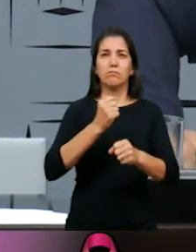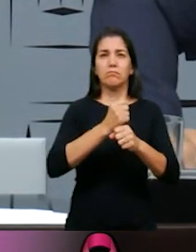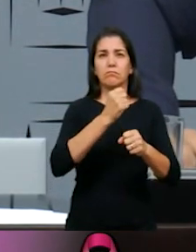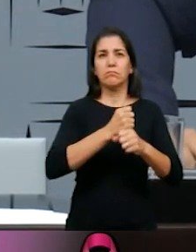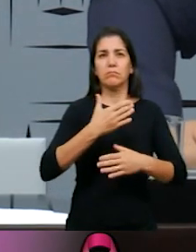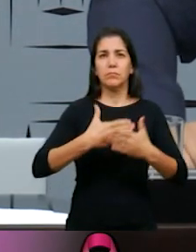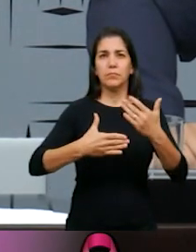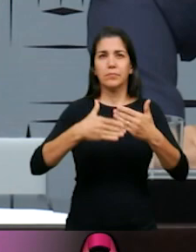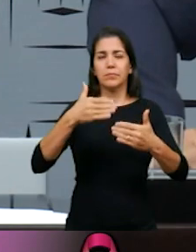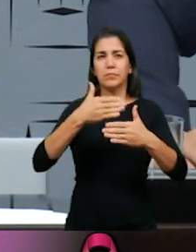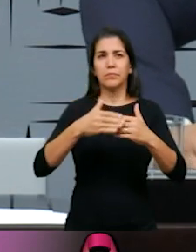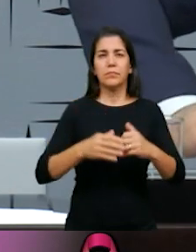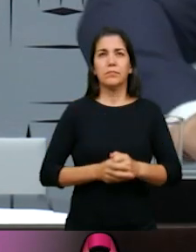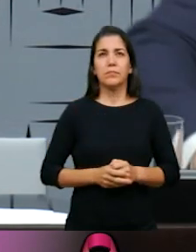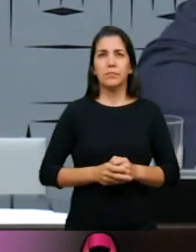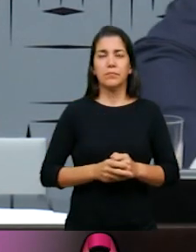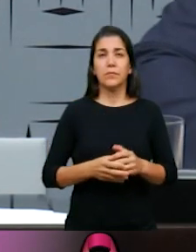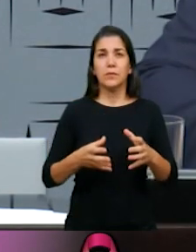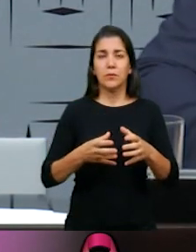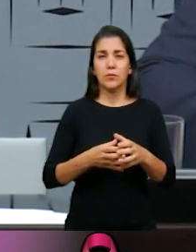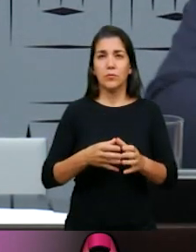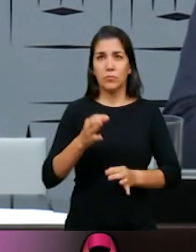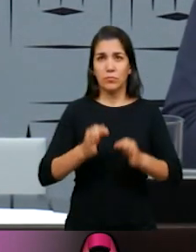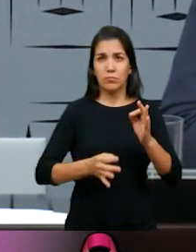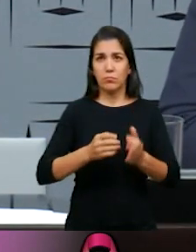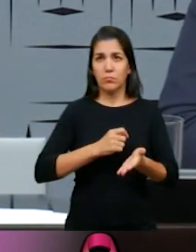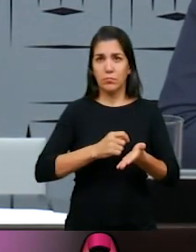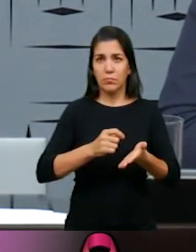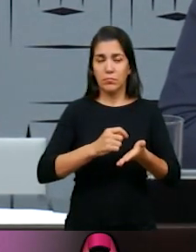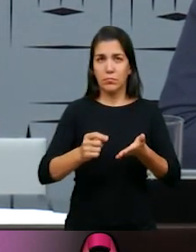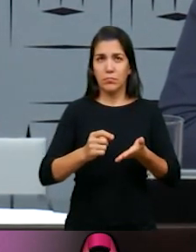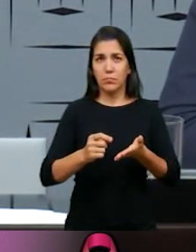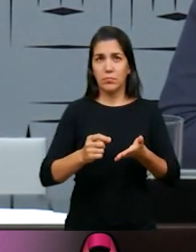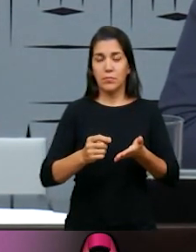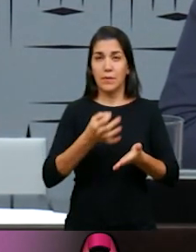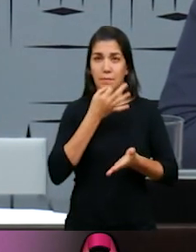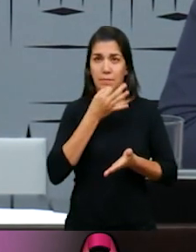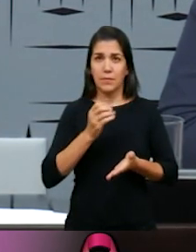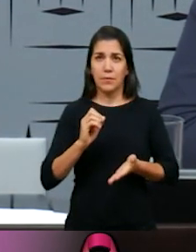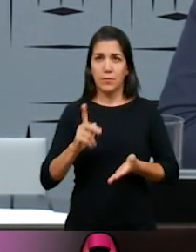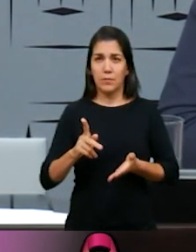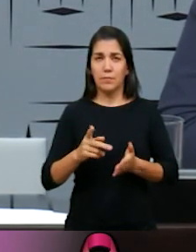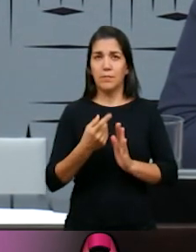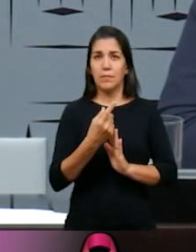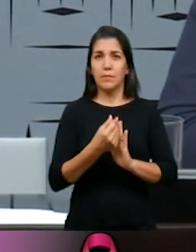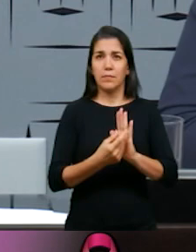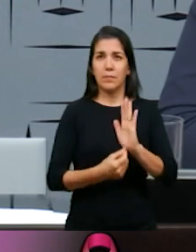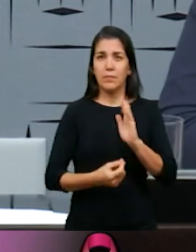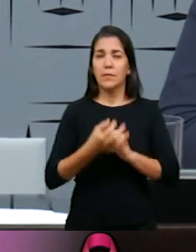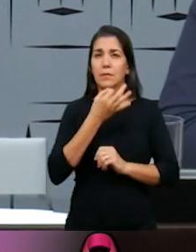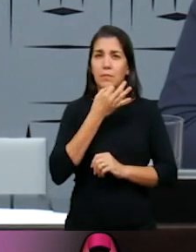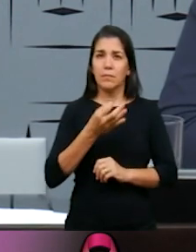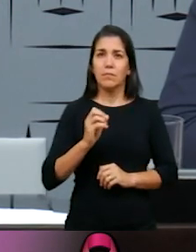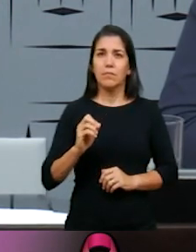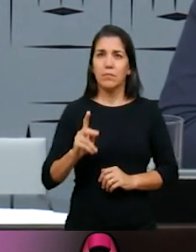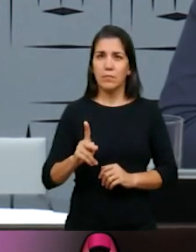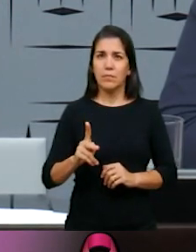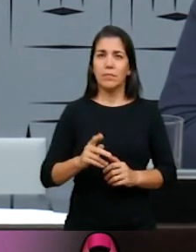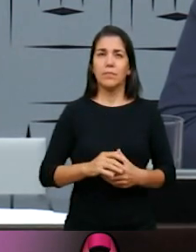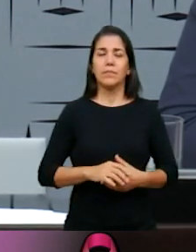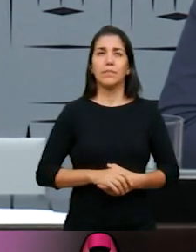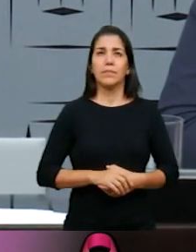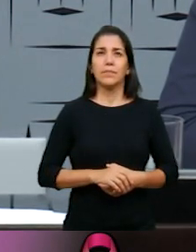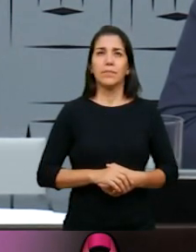Redação emitiu parecer pela legalidade do projeto. A Comissão de Finanças e Orçamento emitiu parecer favorável